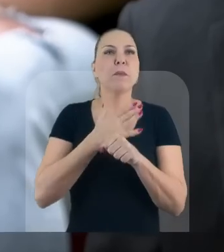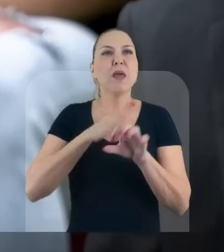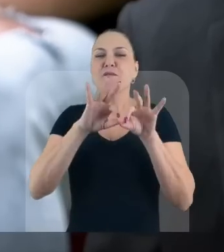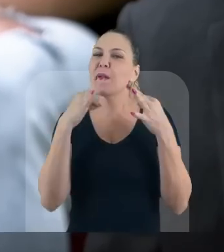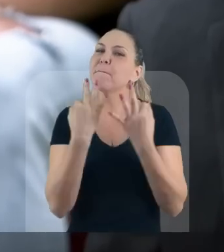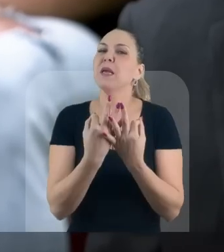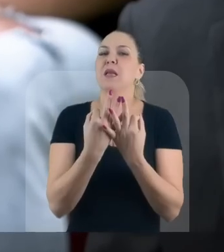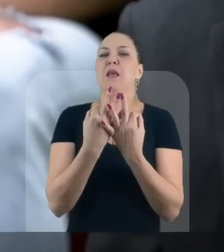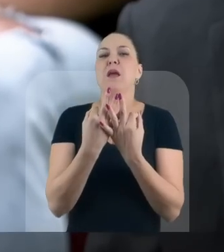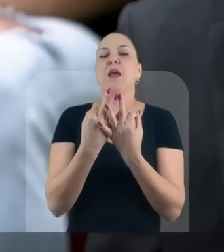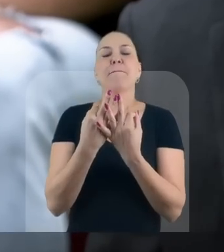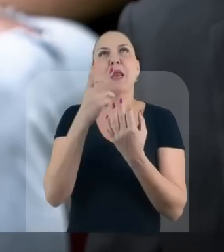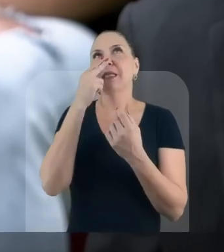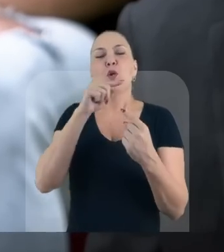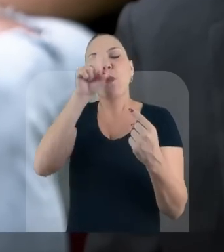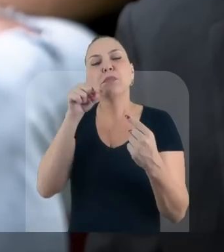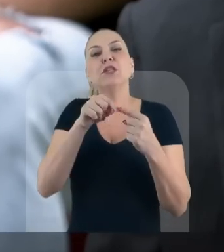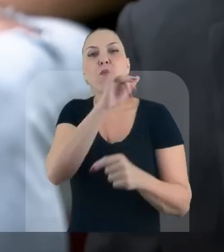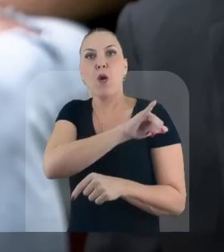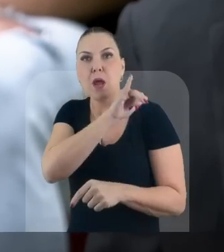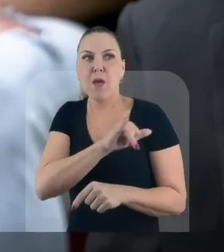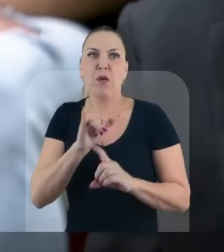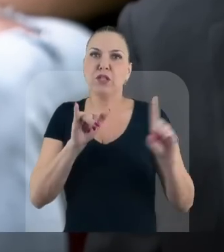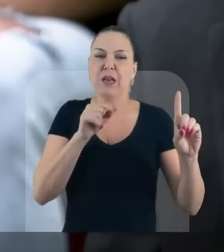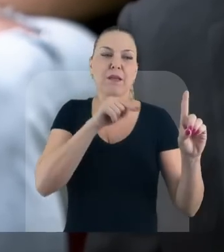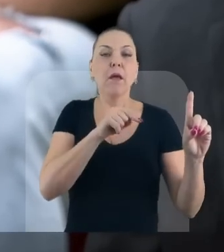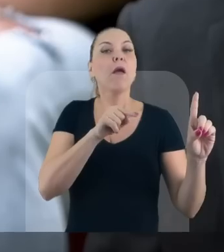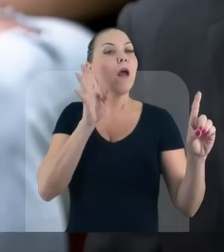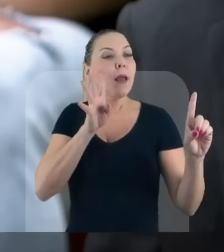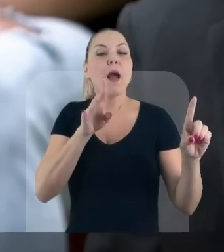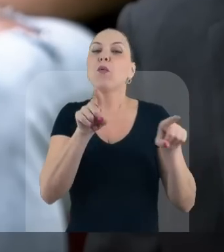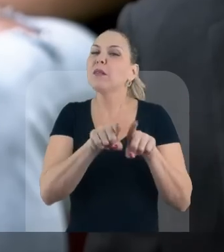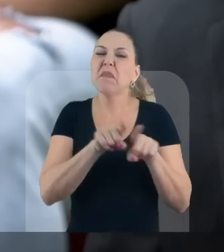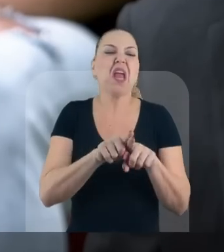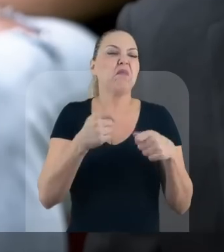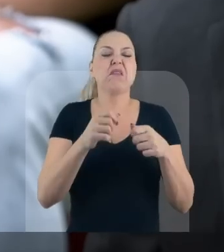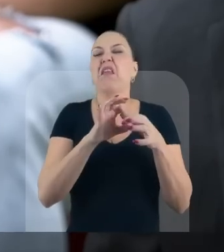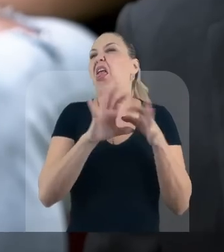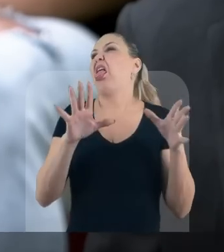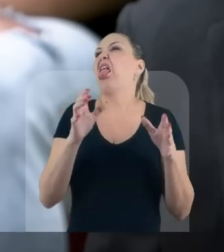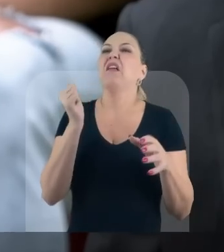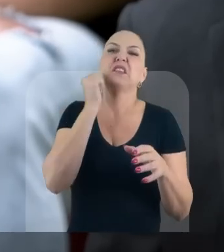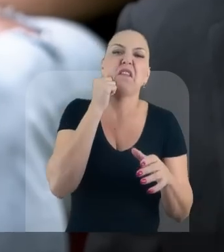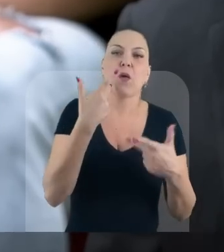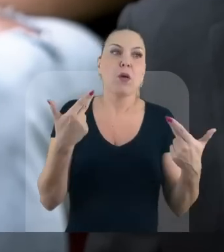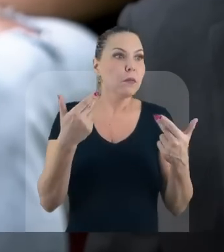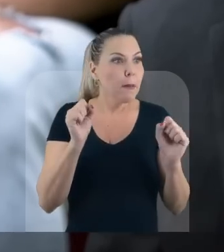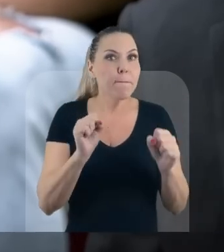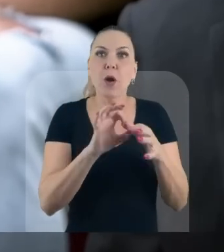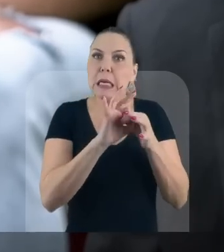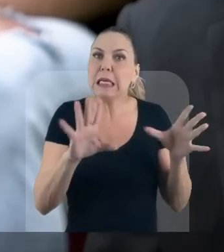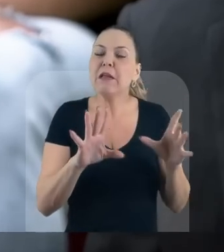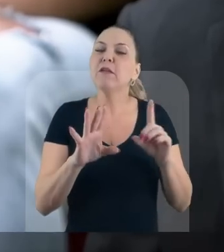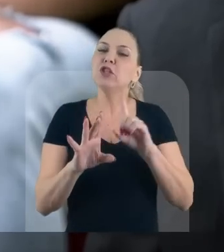é a nossa missão no Rio de Janeiro. Trazer essa informação que ser de direita, conservador, é legal, que você consegue entrar nos seus grupos sociais, que